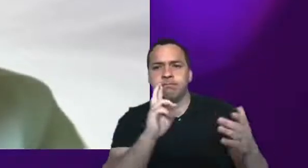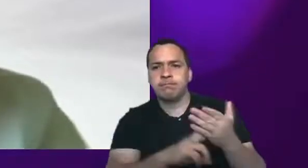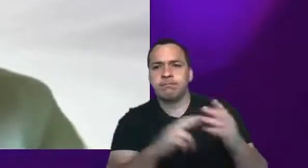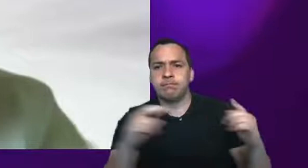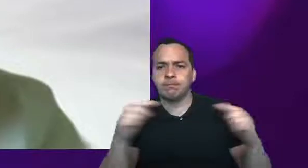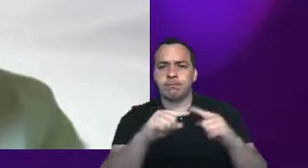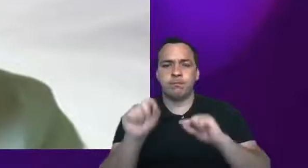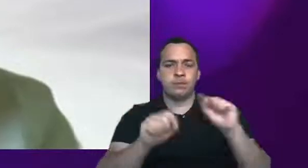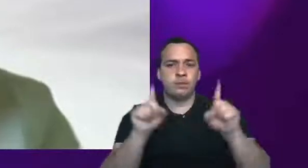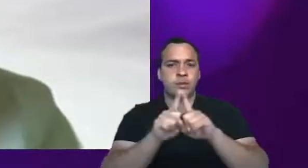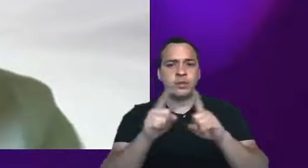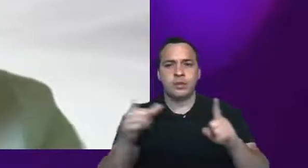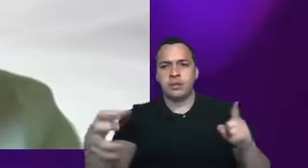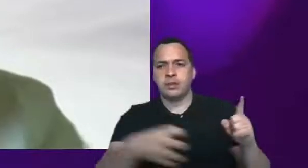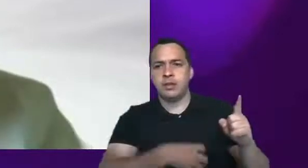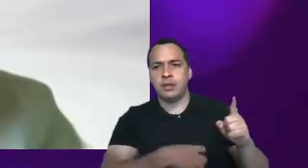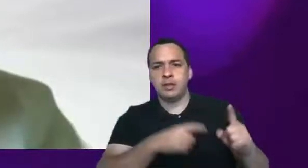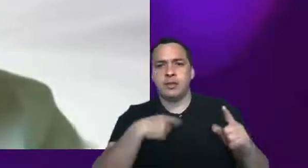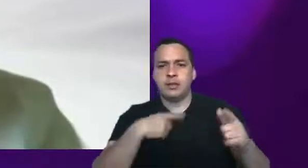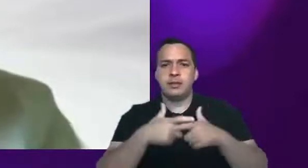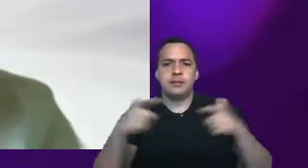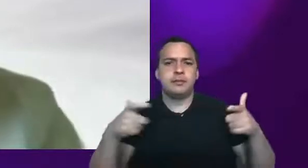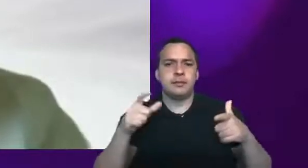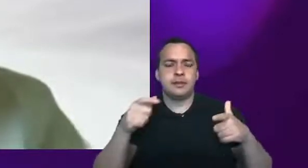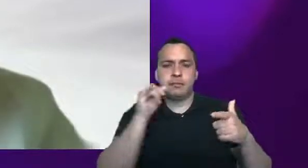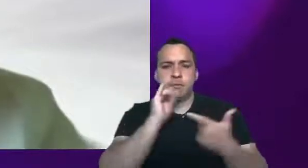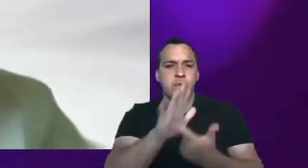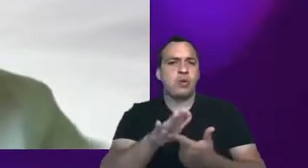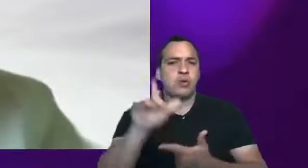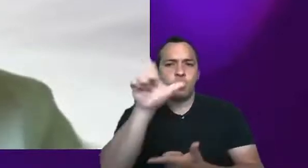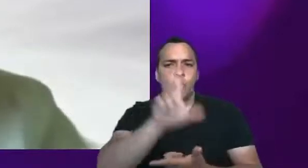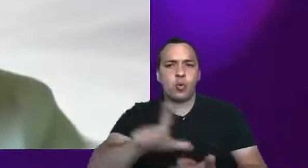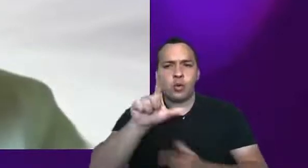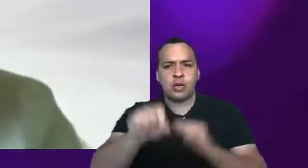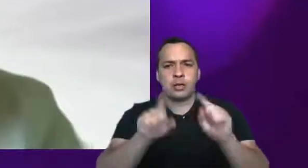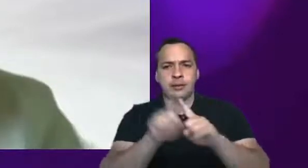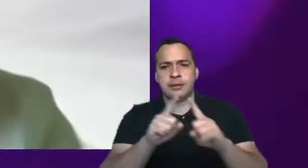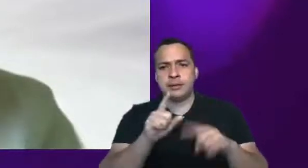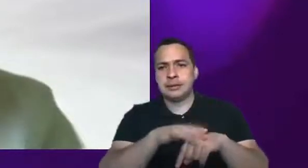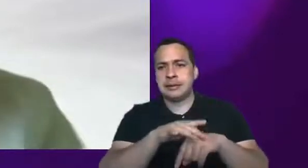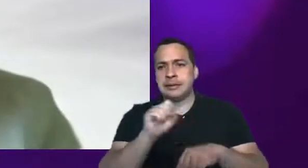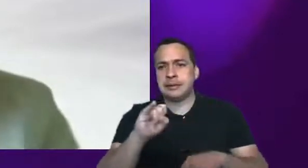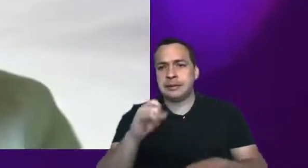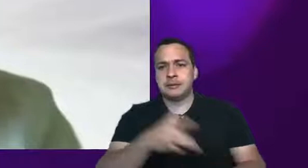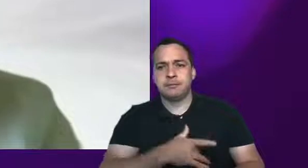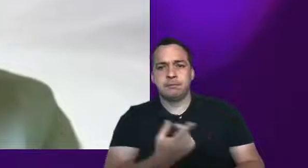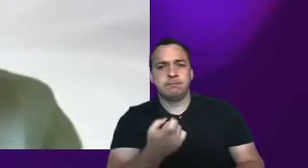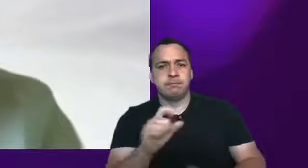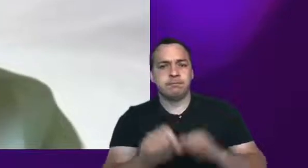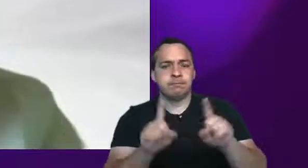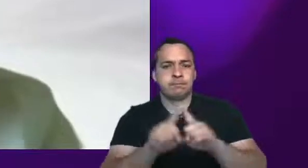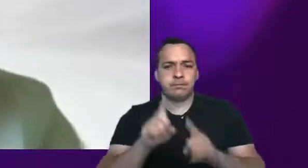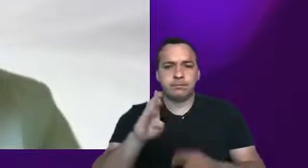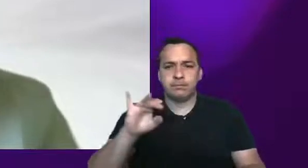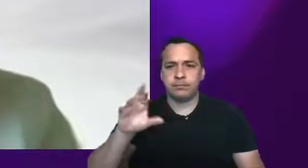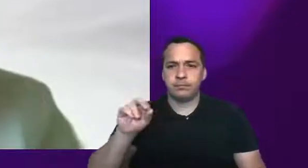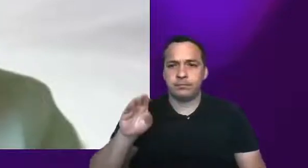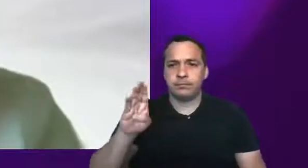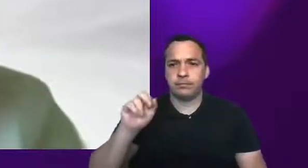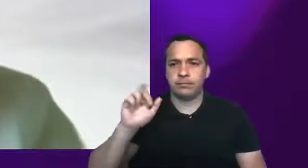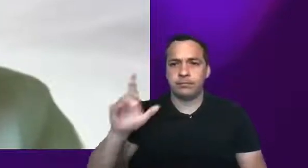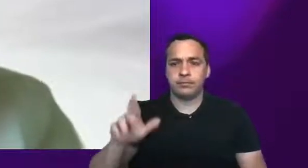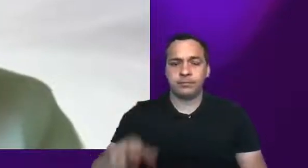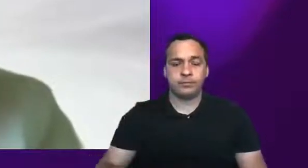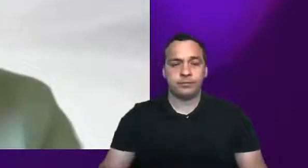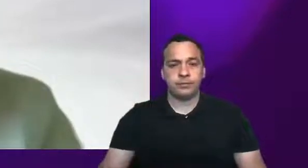fígado habitual, como tem mostrado a literatura, quando a doença está restrita ao fígado e é bilobar, como mostrou o